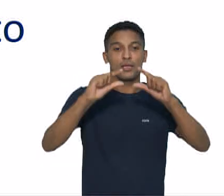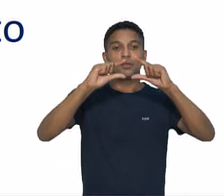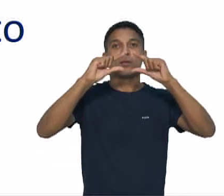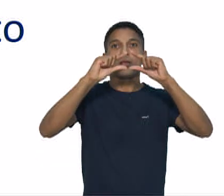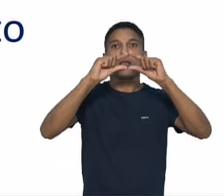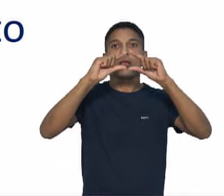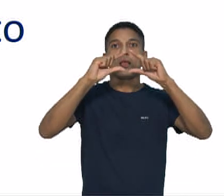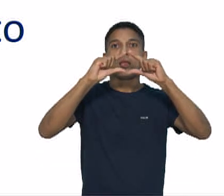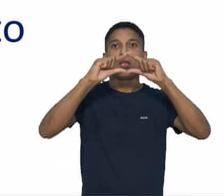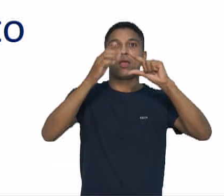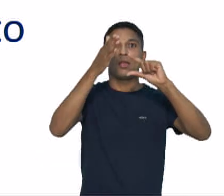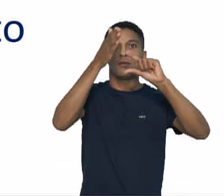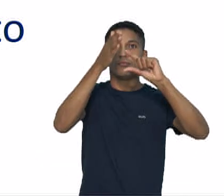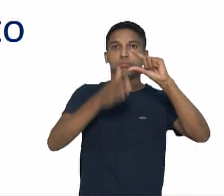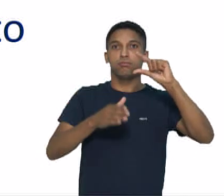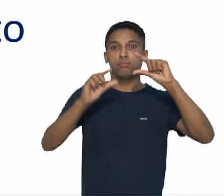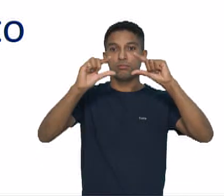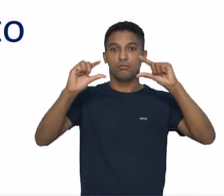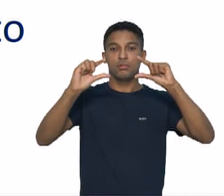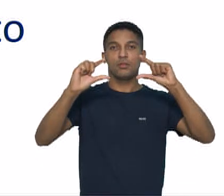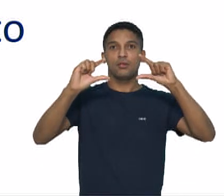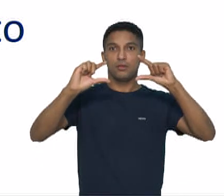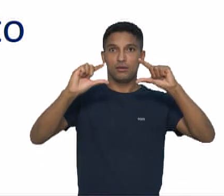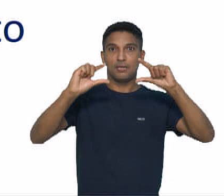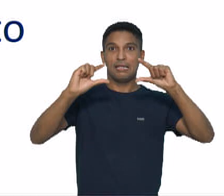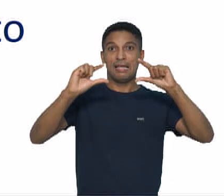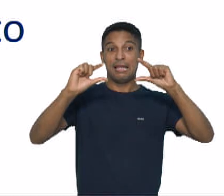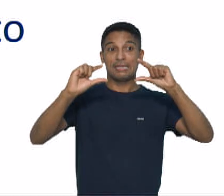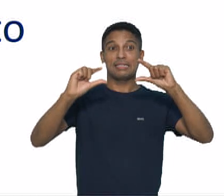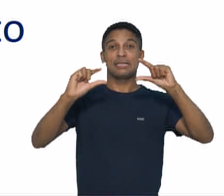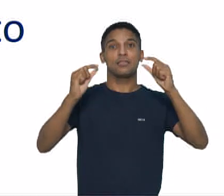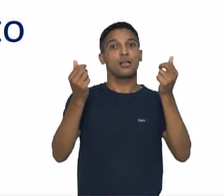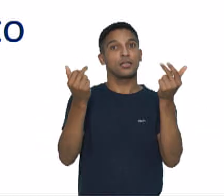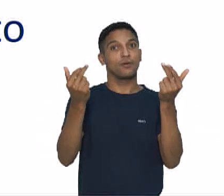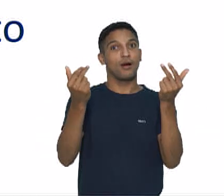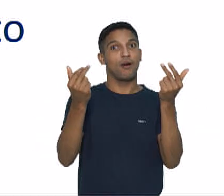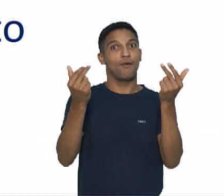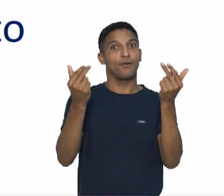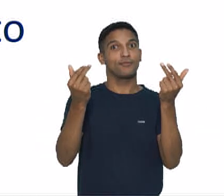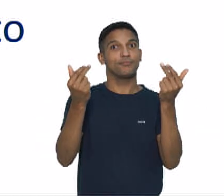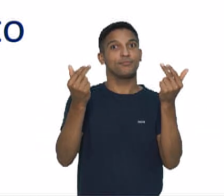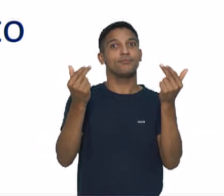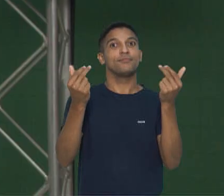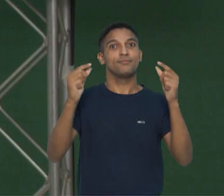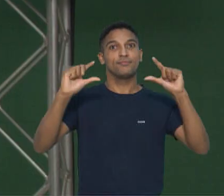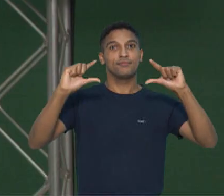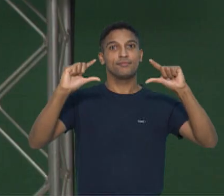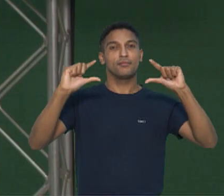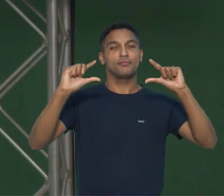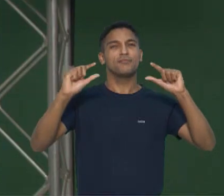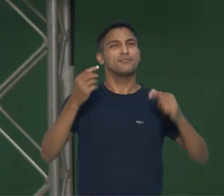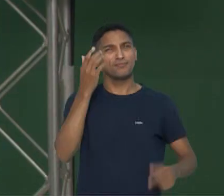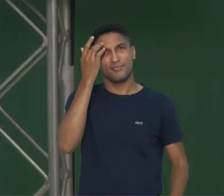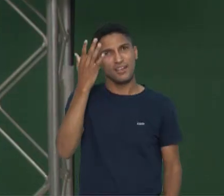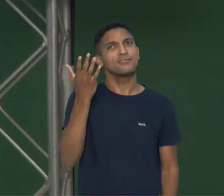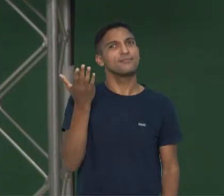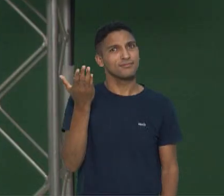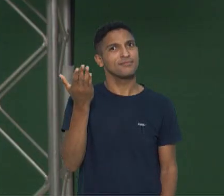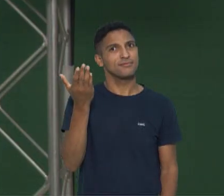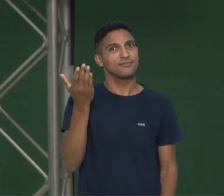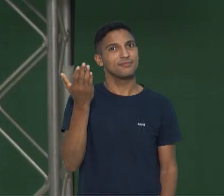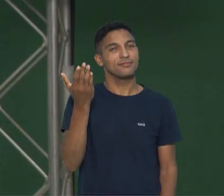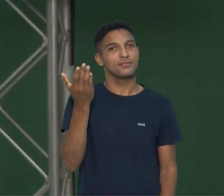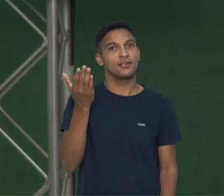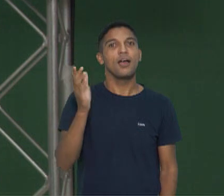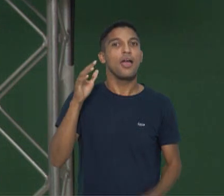exatamente igual ao outro. Isto é, os dois lados são iguais. Super tranquilo, né? Isso aí é